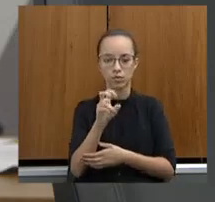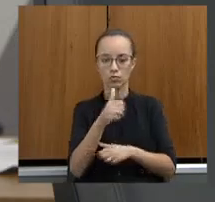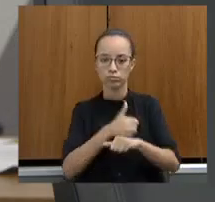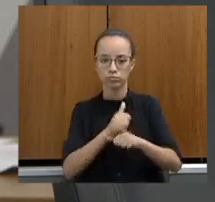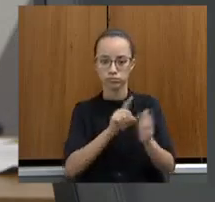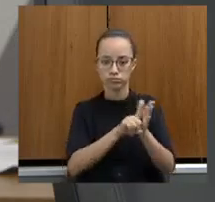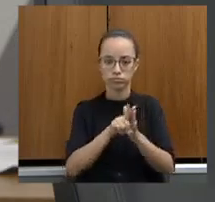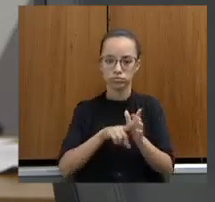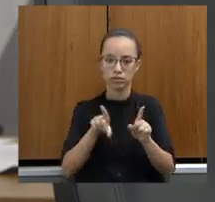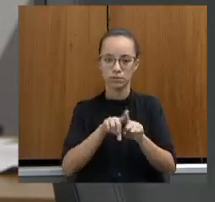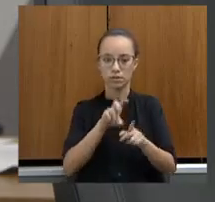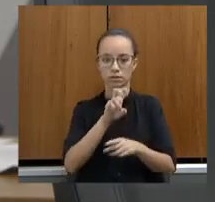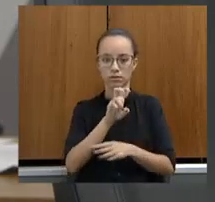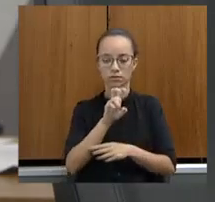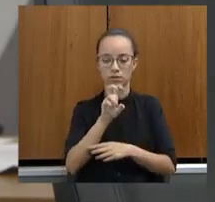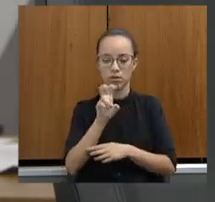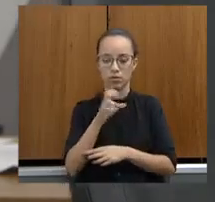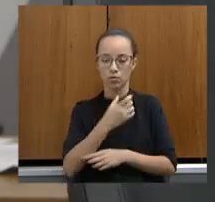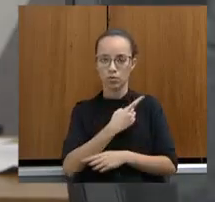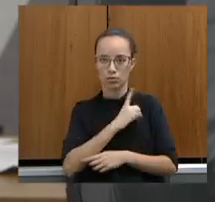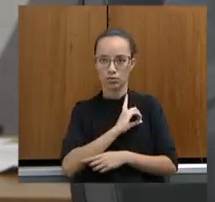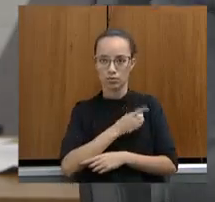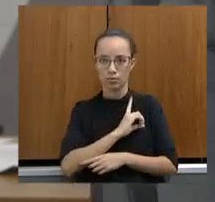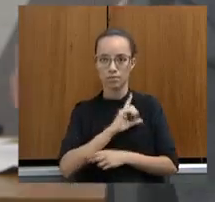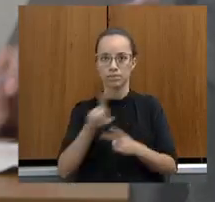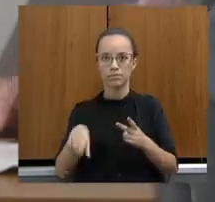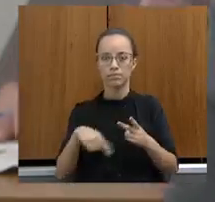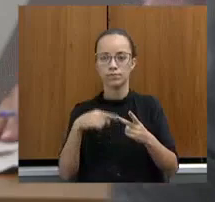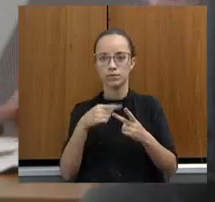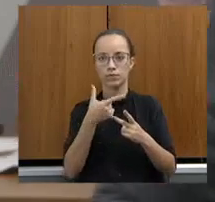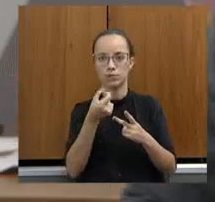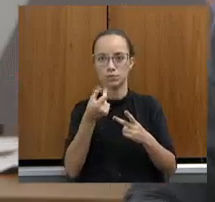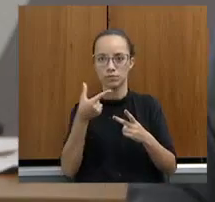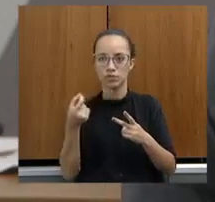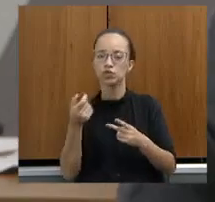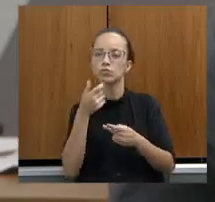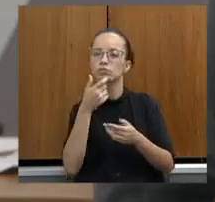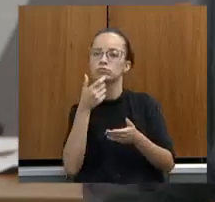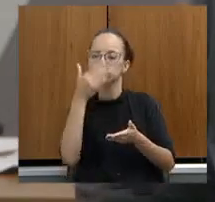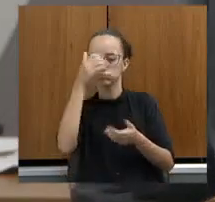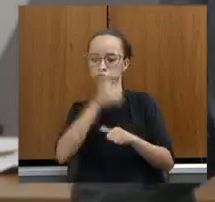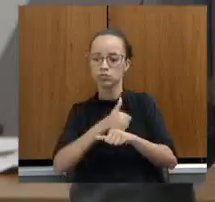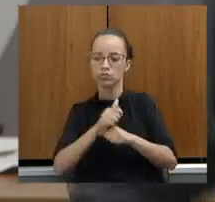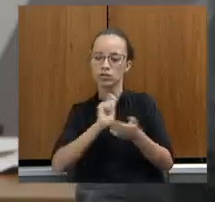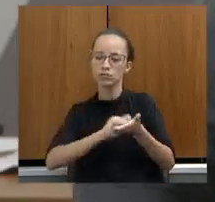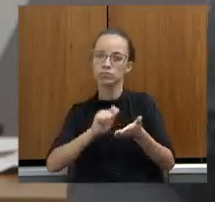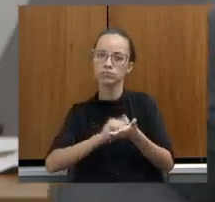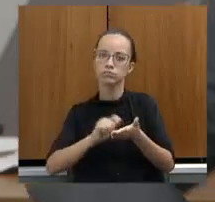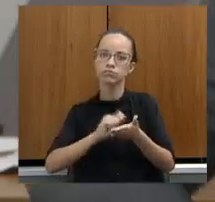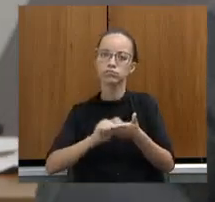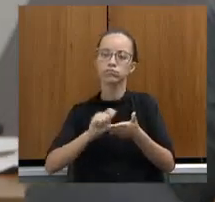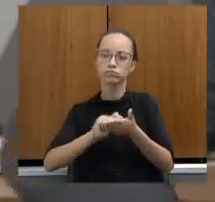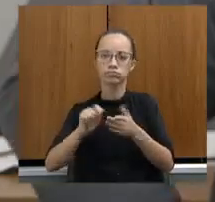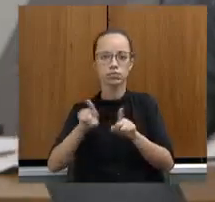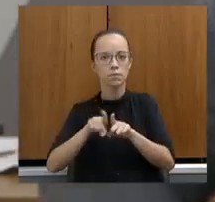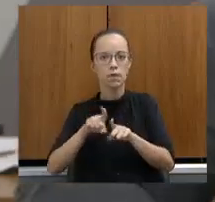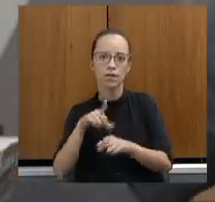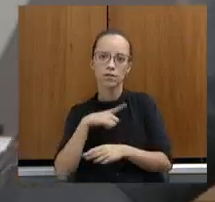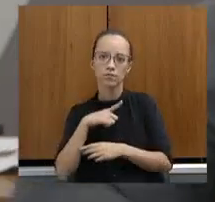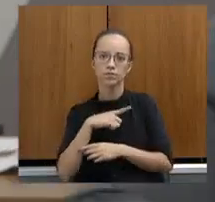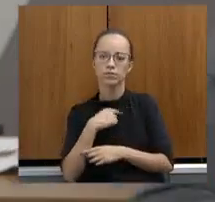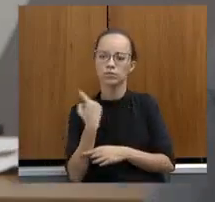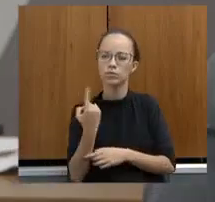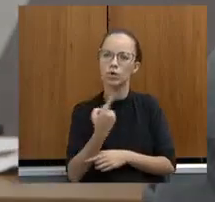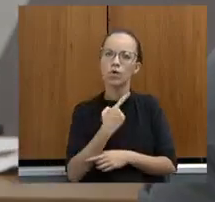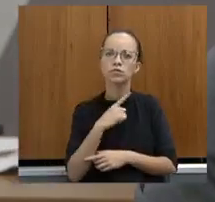e 25 Delegados em 2020 de 152 escrivantes e 65 Delegados e nós